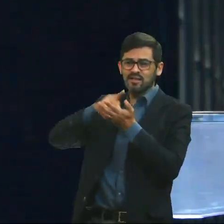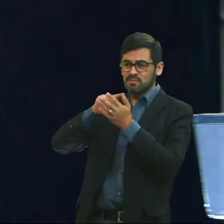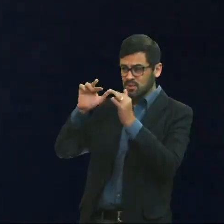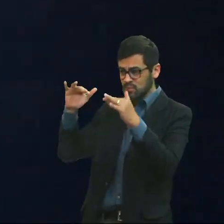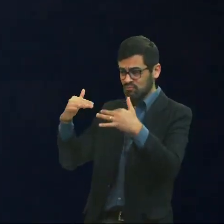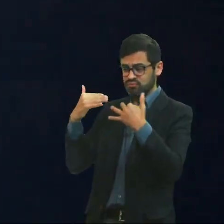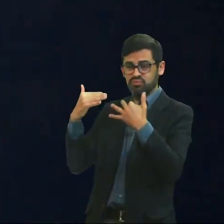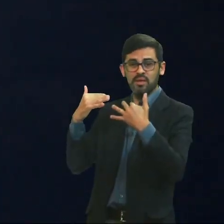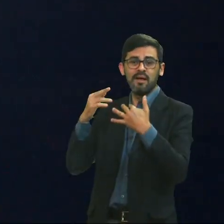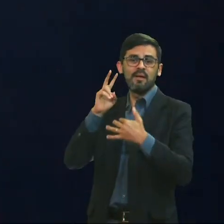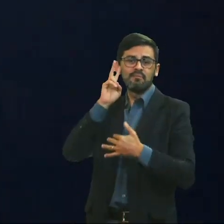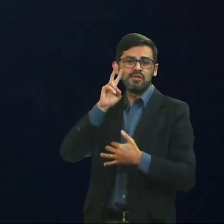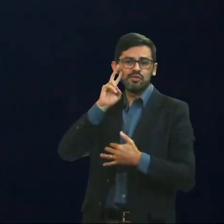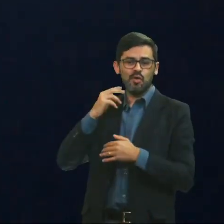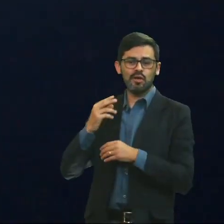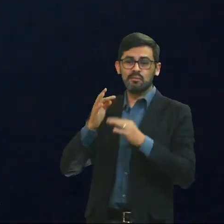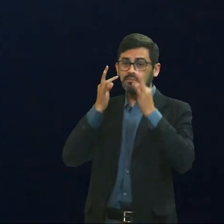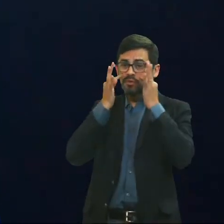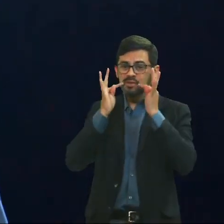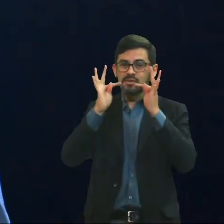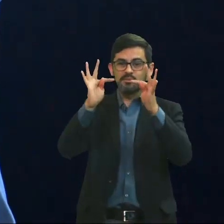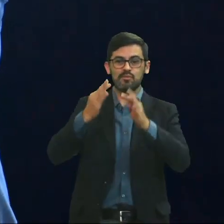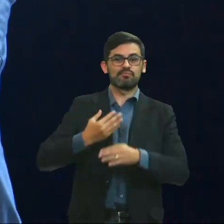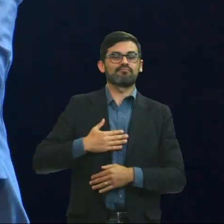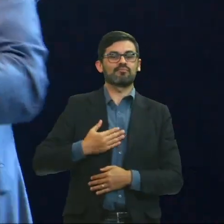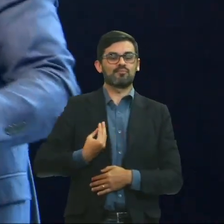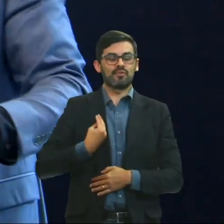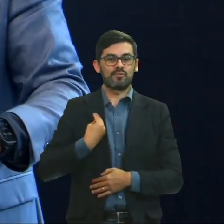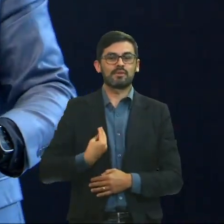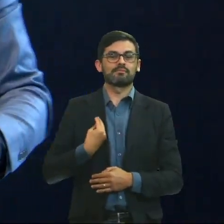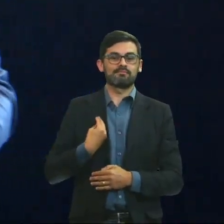na minha história, no meu testemunho de vida.